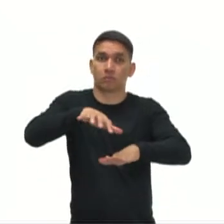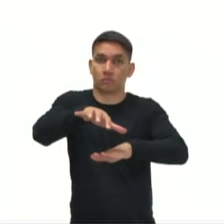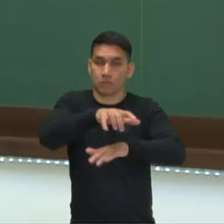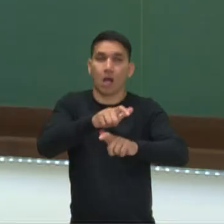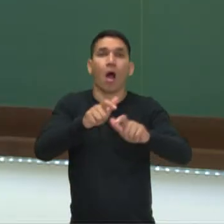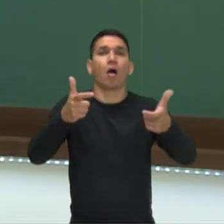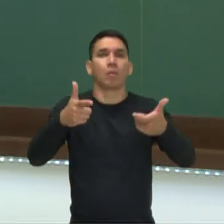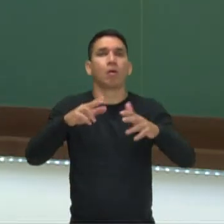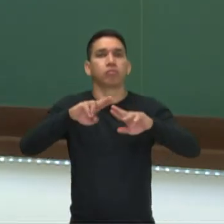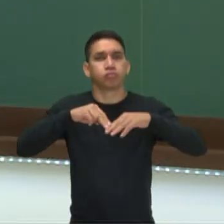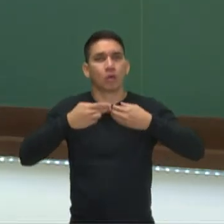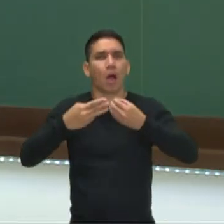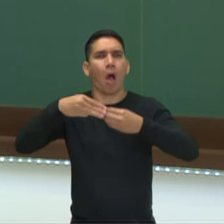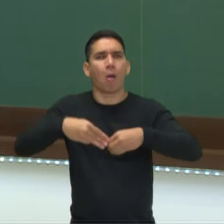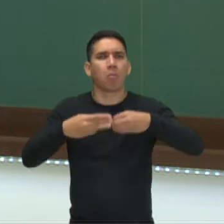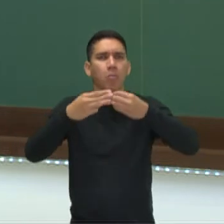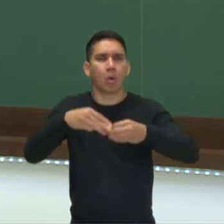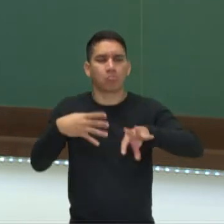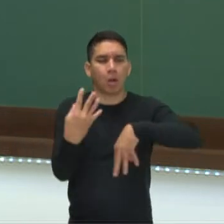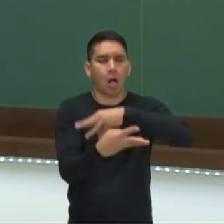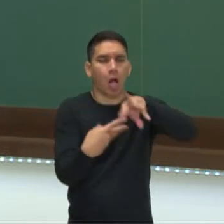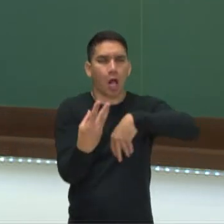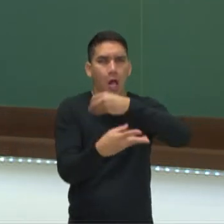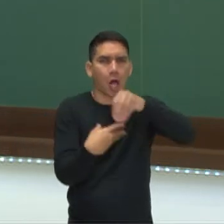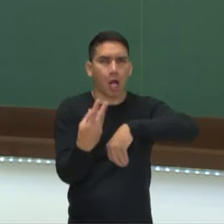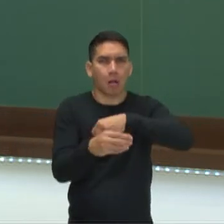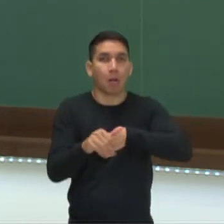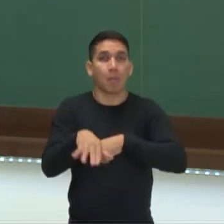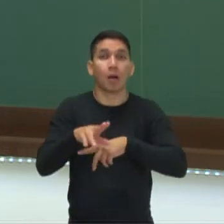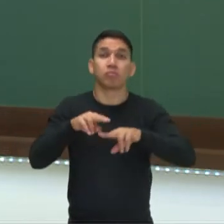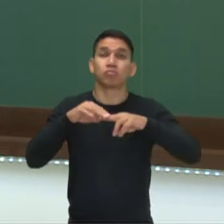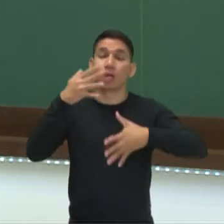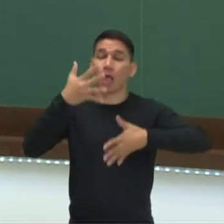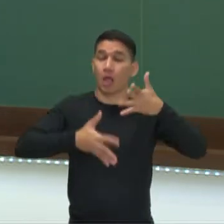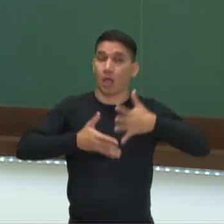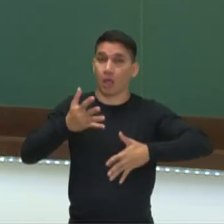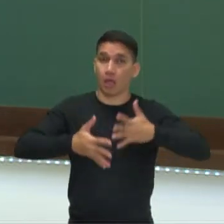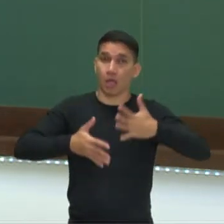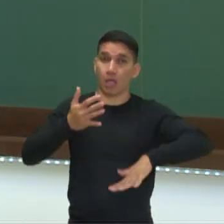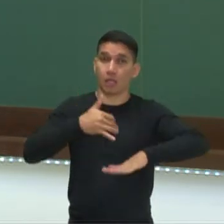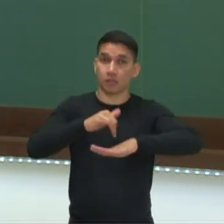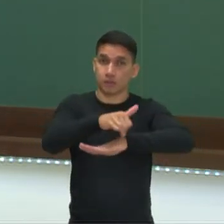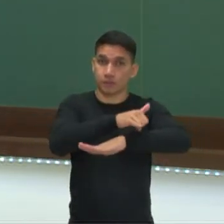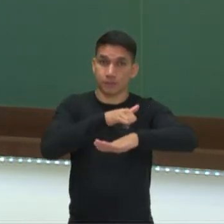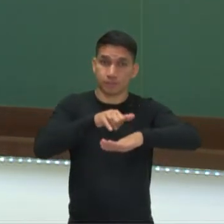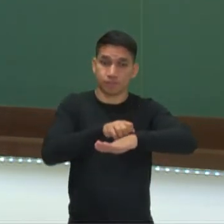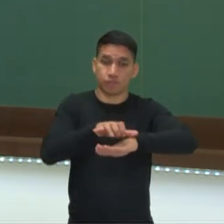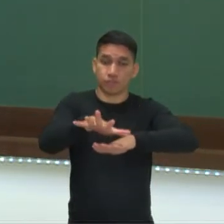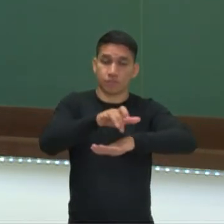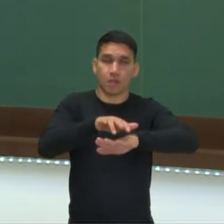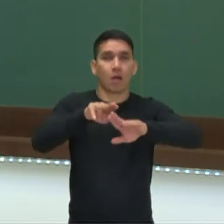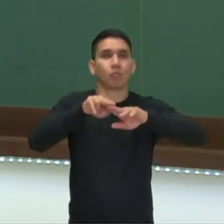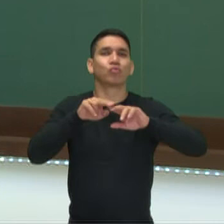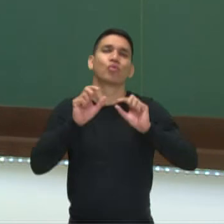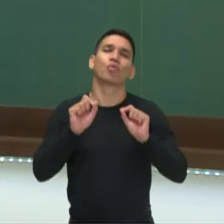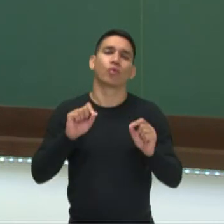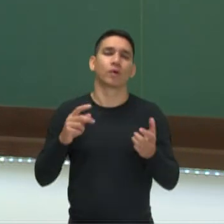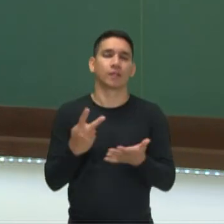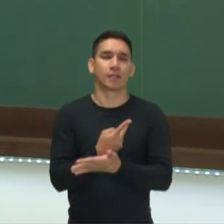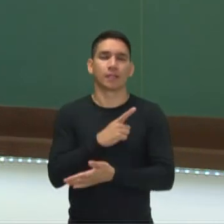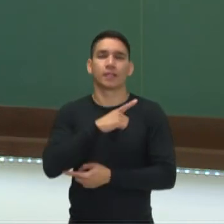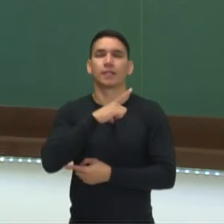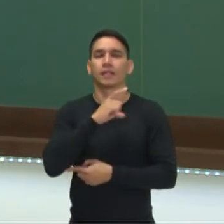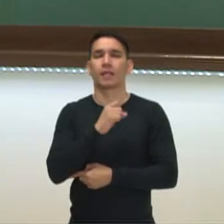as moléculas ficam mais bagunçadas e isso atrapalha a condução elétrica, tá? Por isso que os